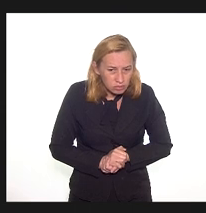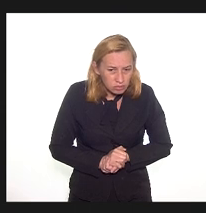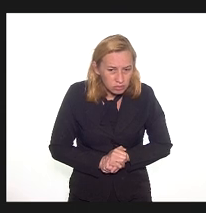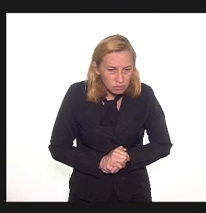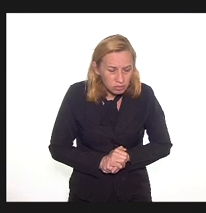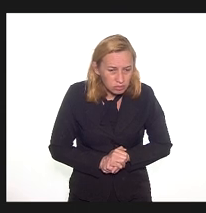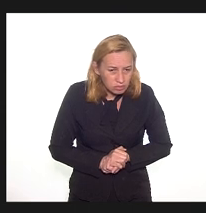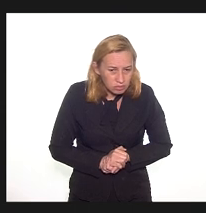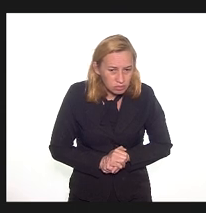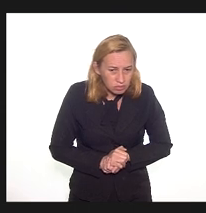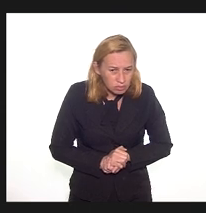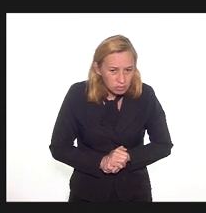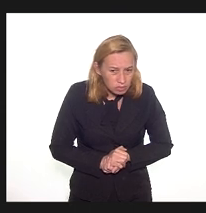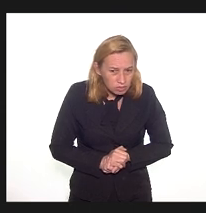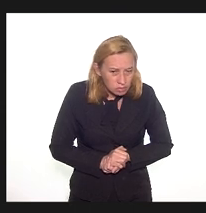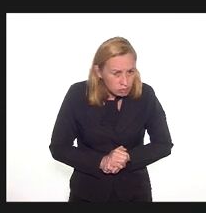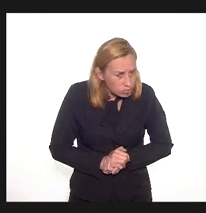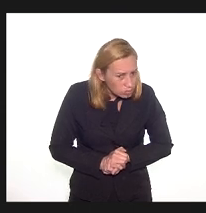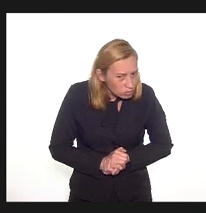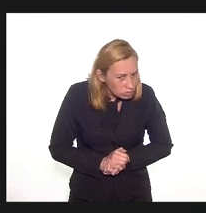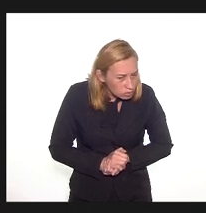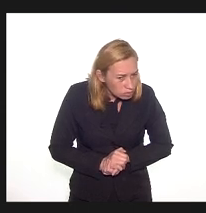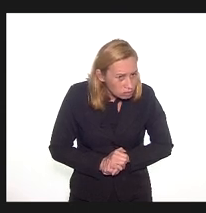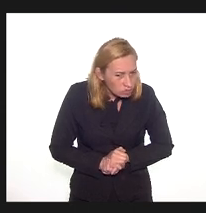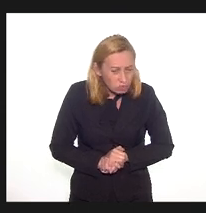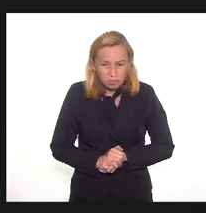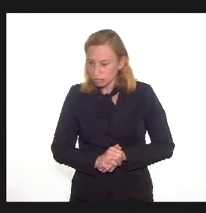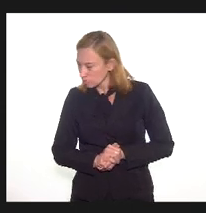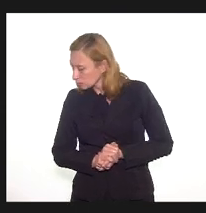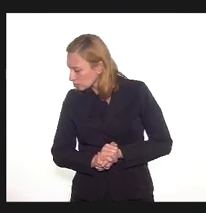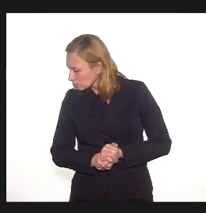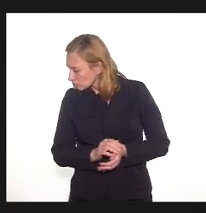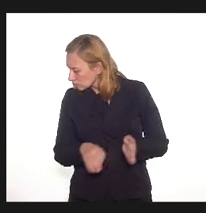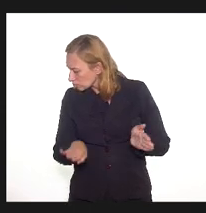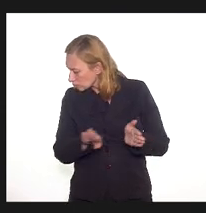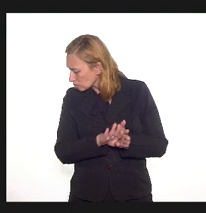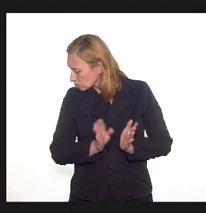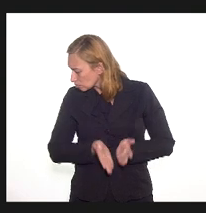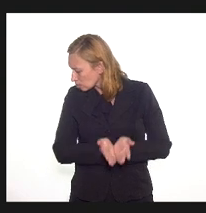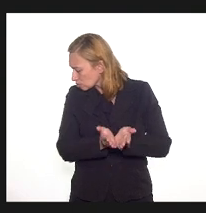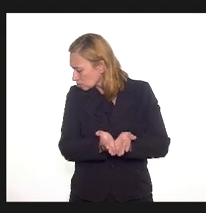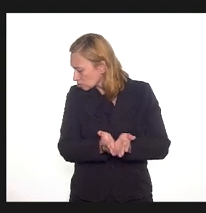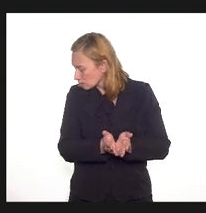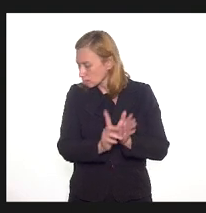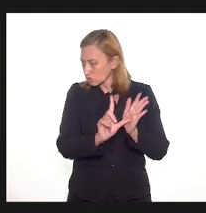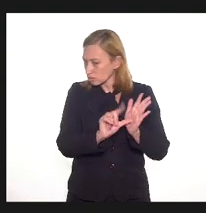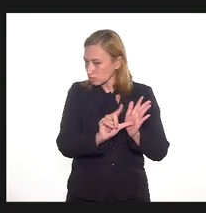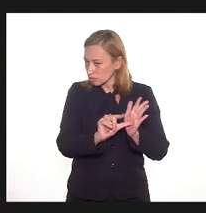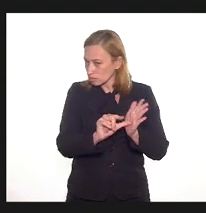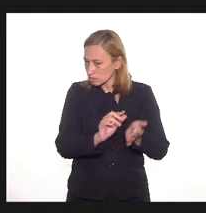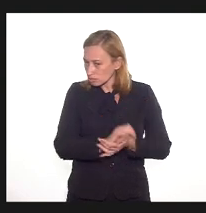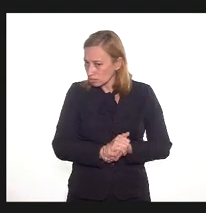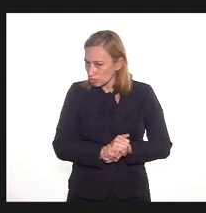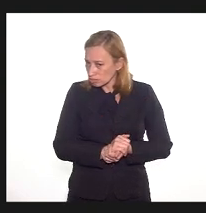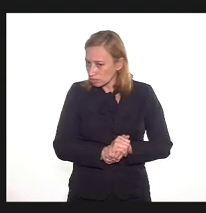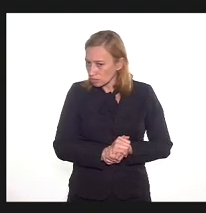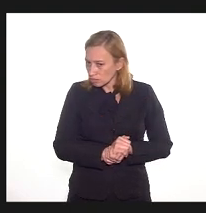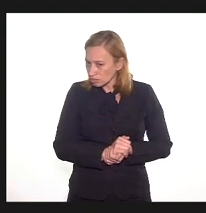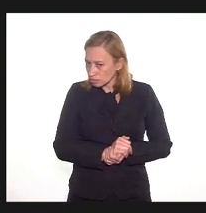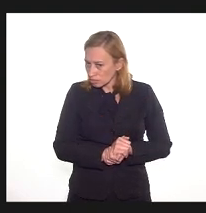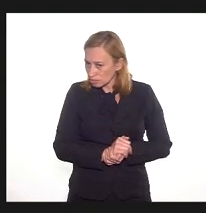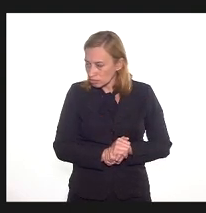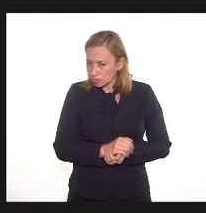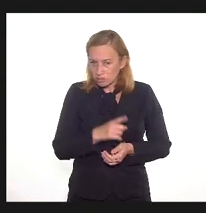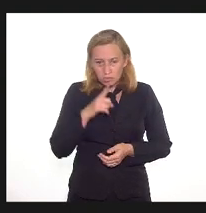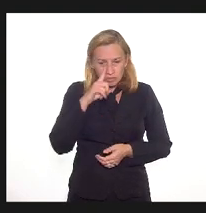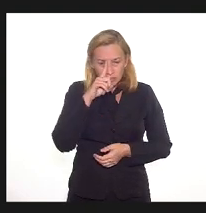futura. Ao passo de que, se a plataforma for nossa, qualquer atraso é risco para o